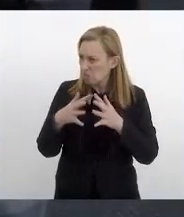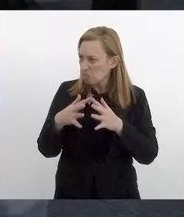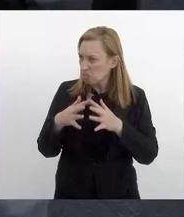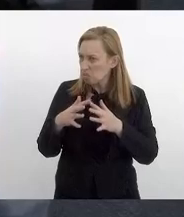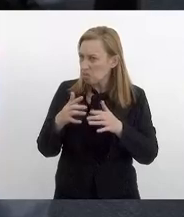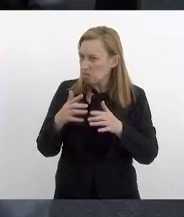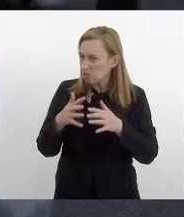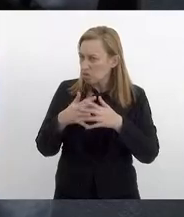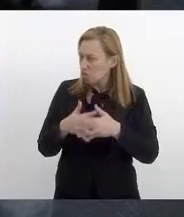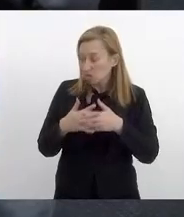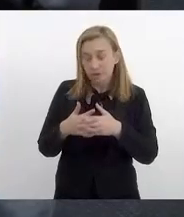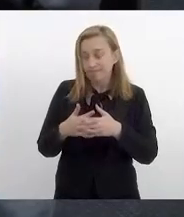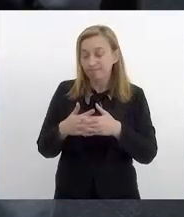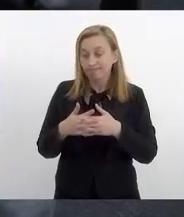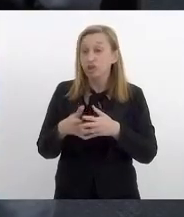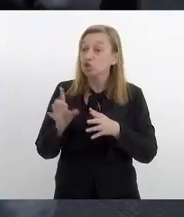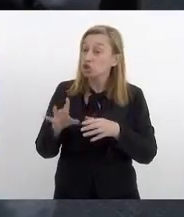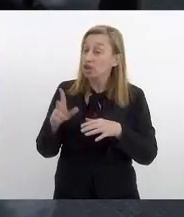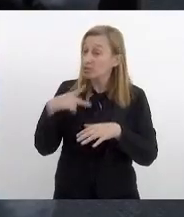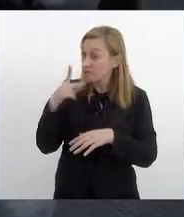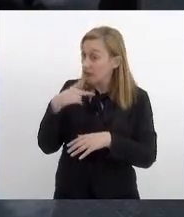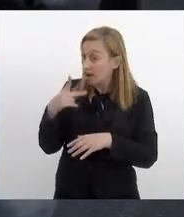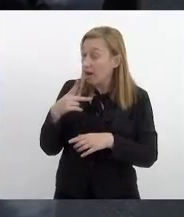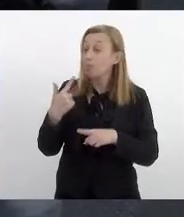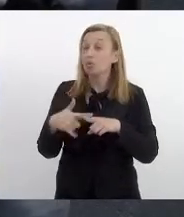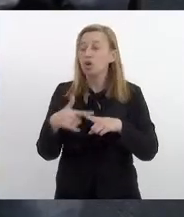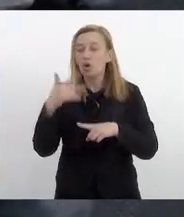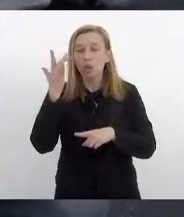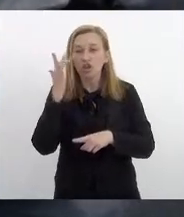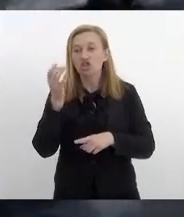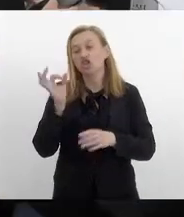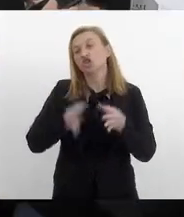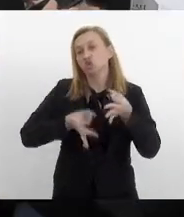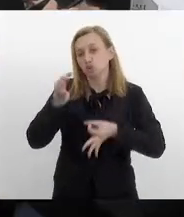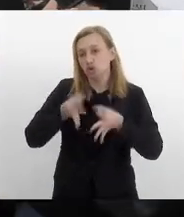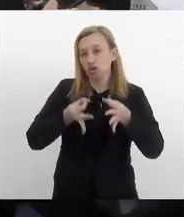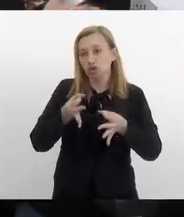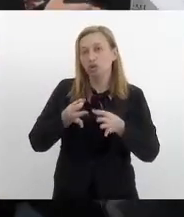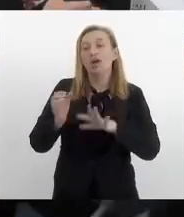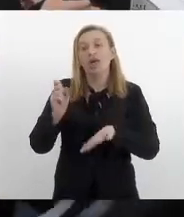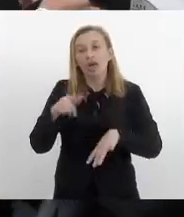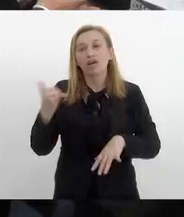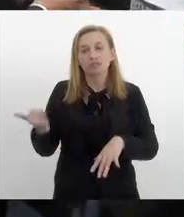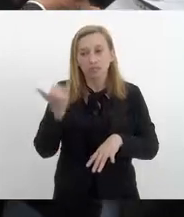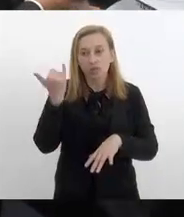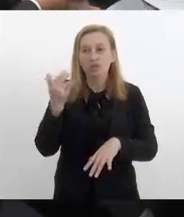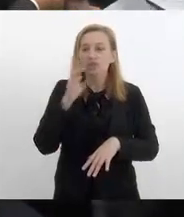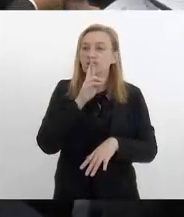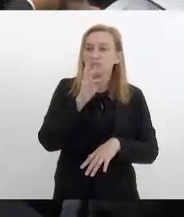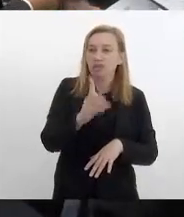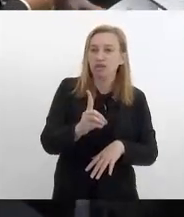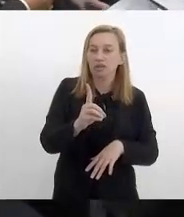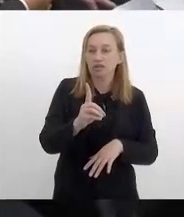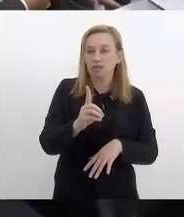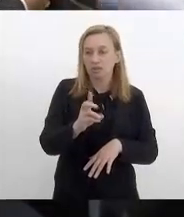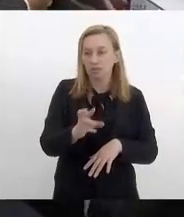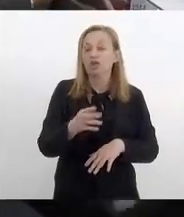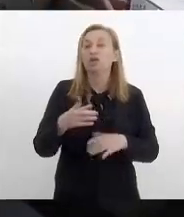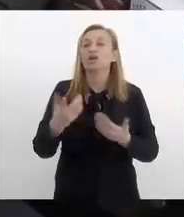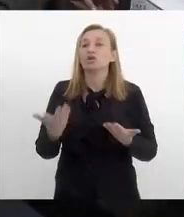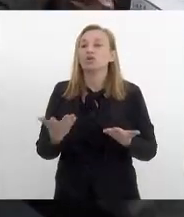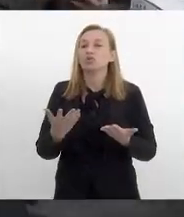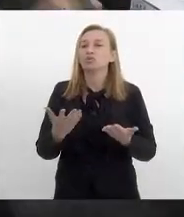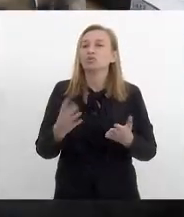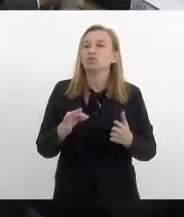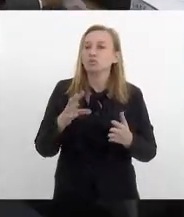Eu não vou atrapalhar. Eu só quero trazer essa questão à baila, que acho que ela é justa, deputado Rodrigo Amorim. É claro que é muito importante ter o IPCA como baliza, como